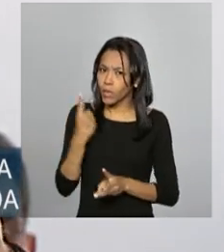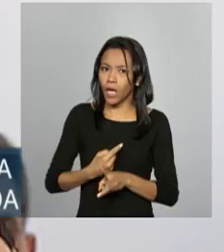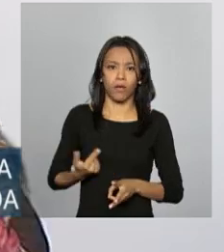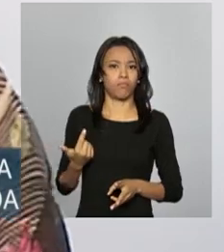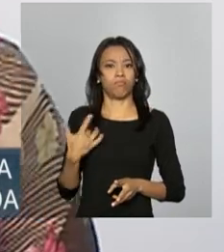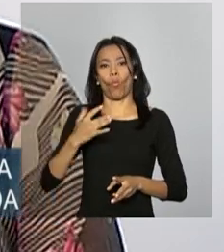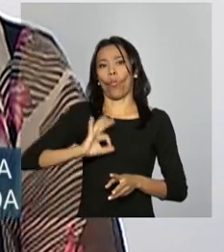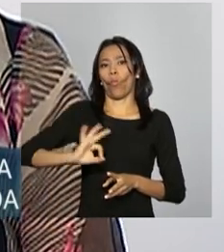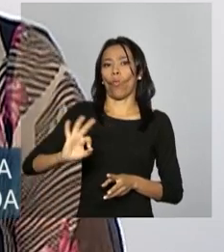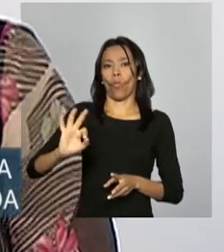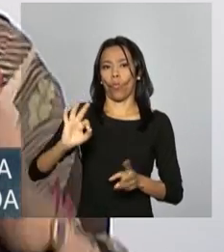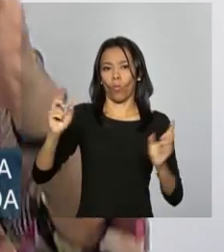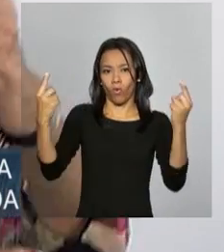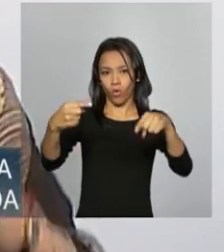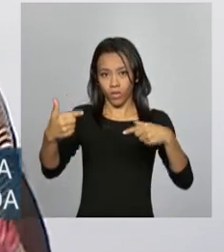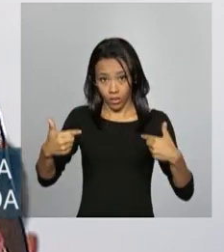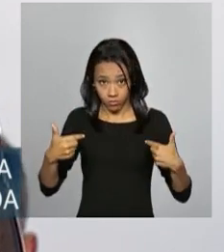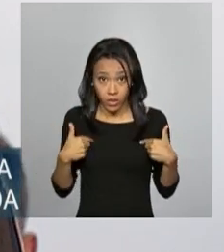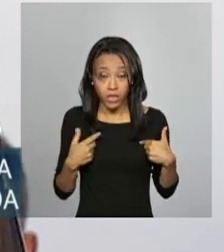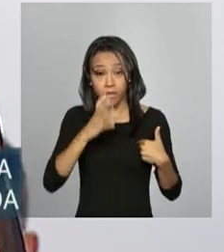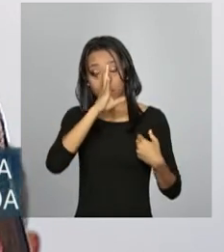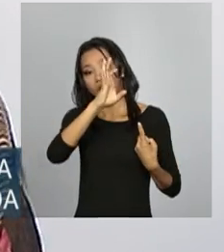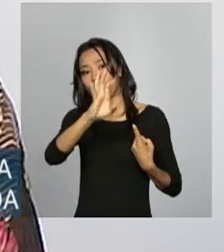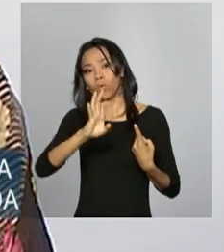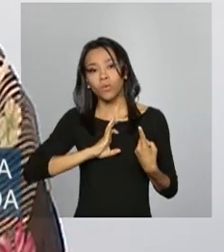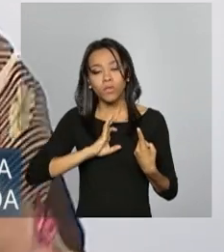como aqueles que me acusam